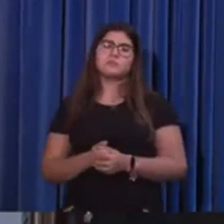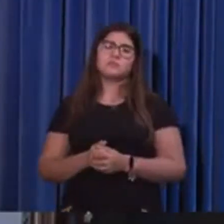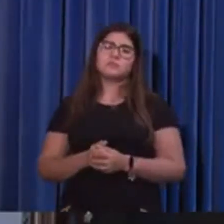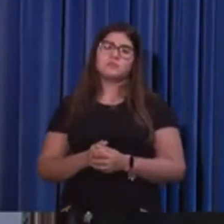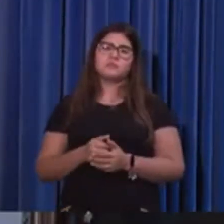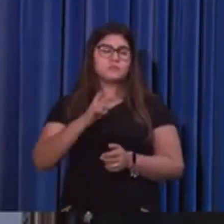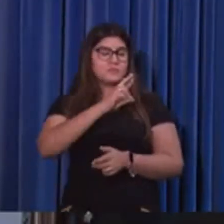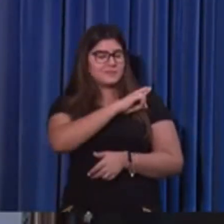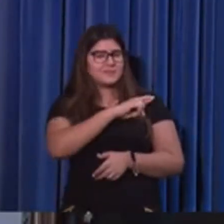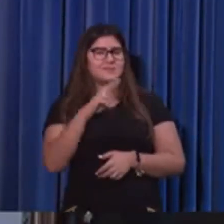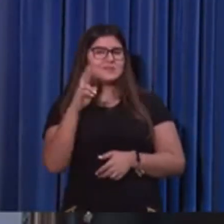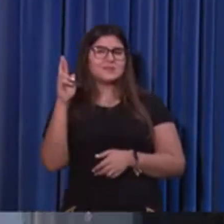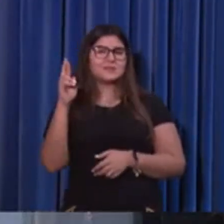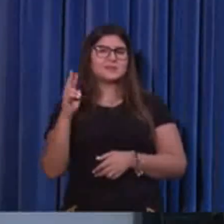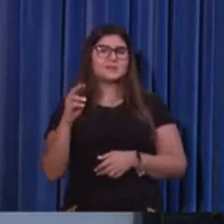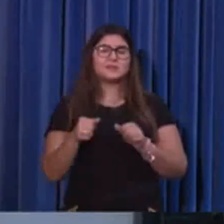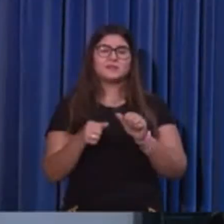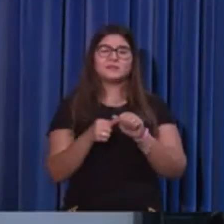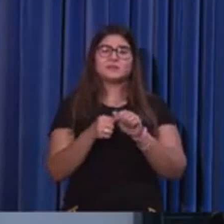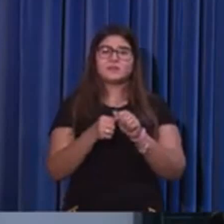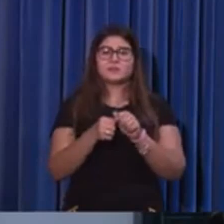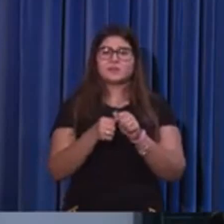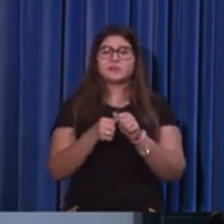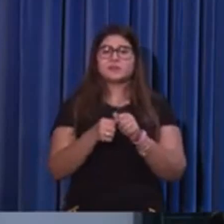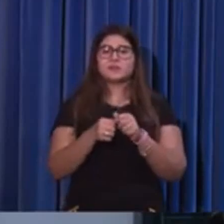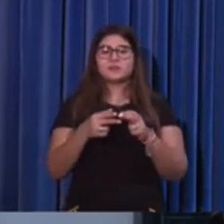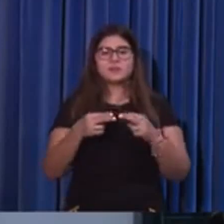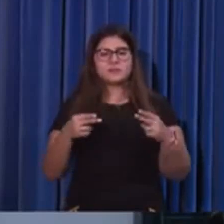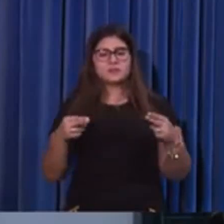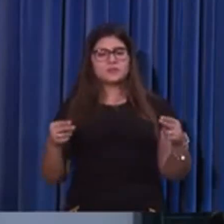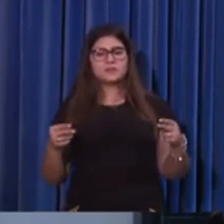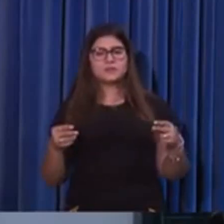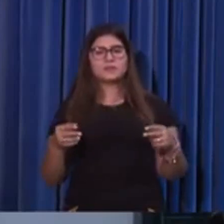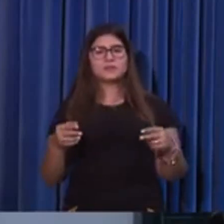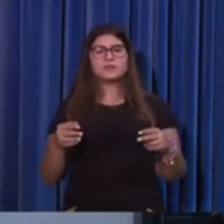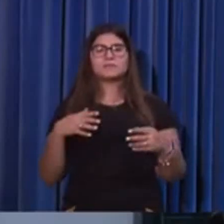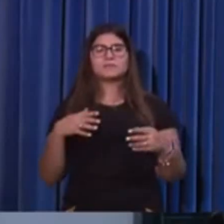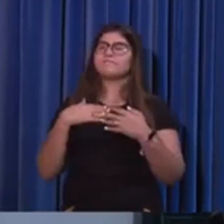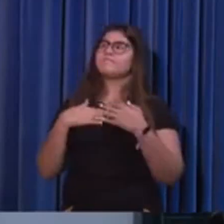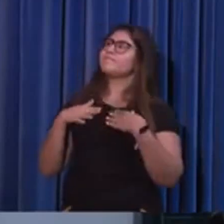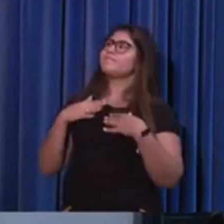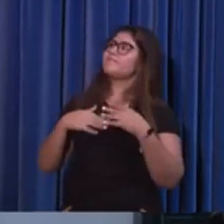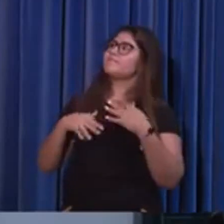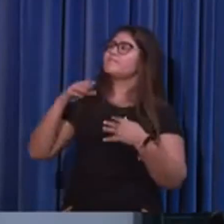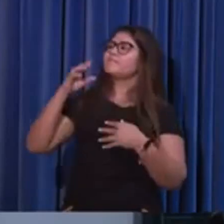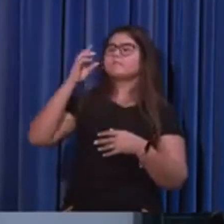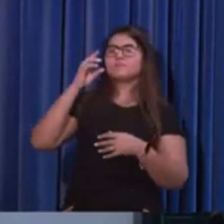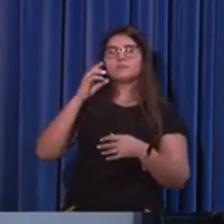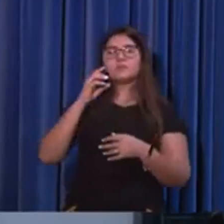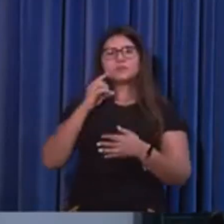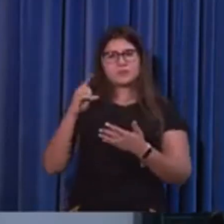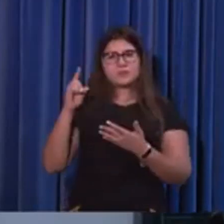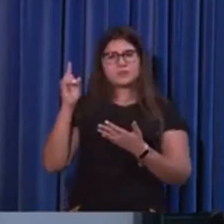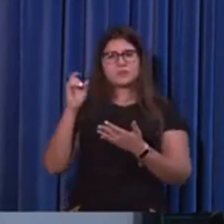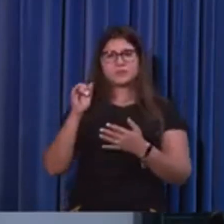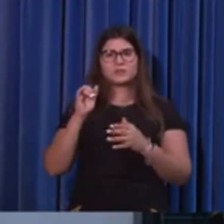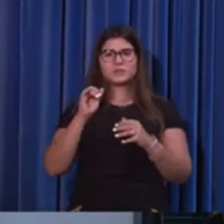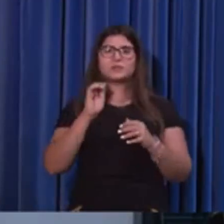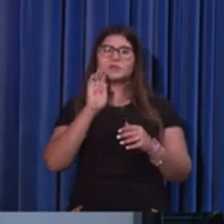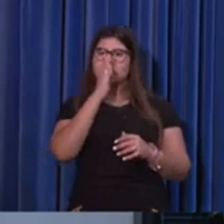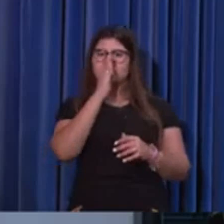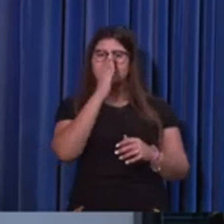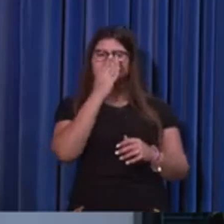para agradar a um Deus déspota, mas se esse Deus não satisfizer as